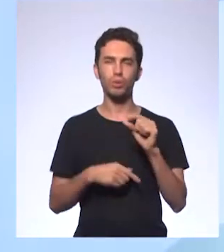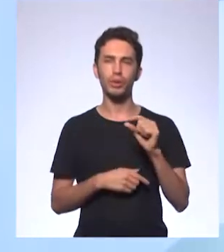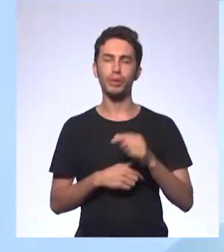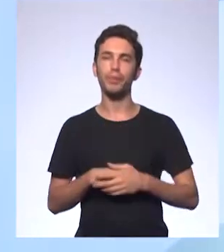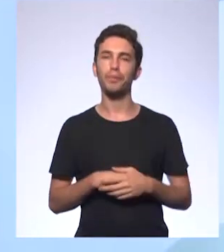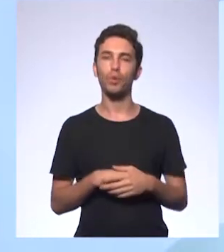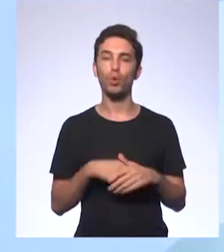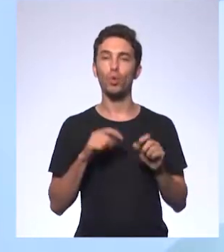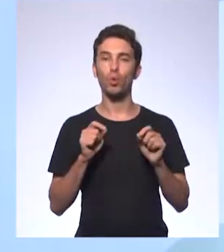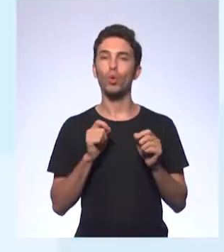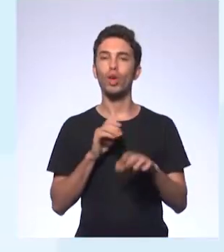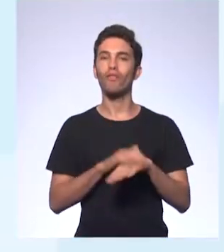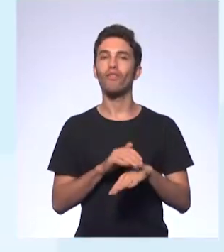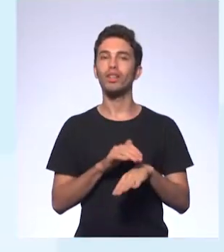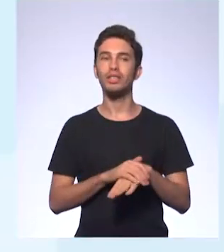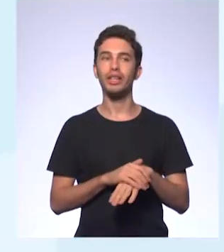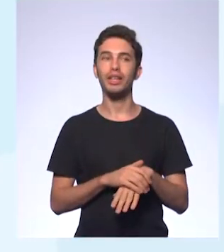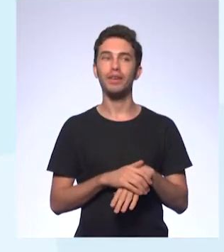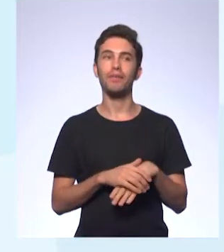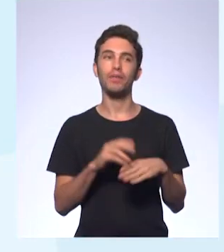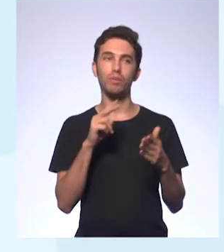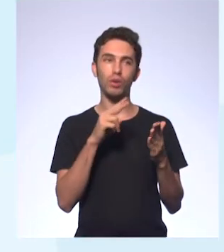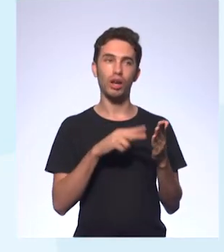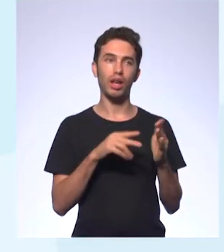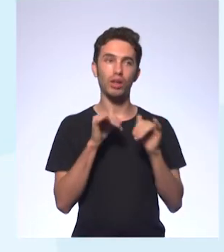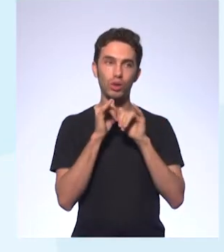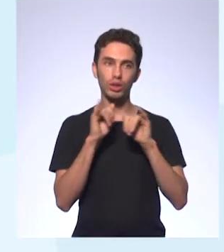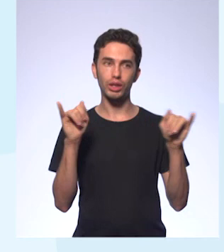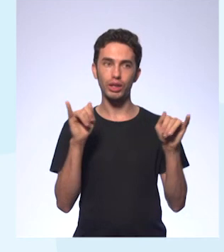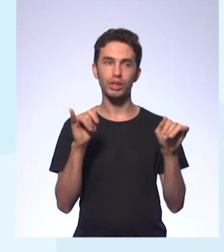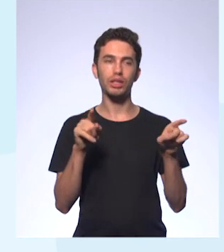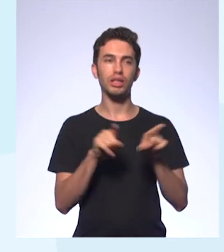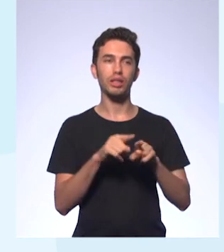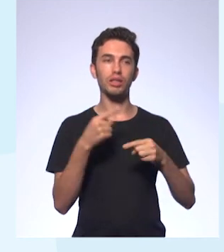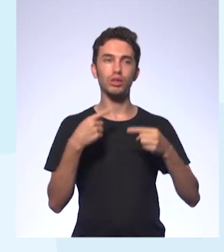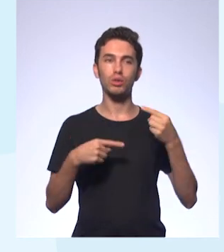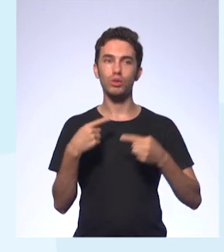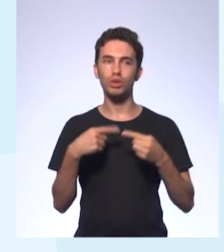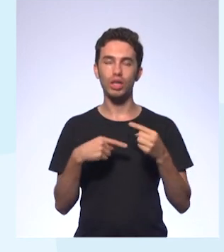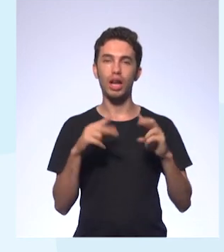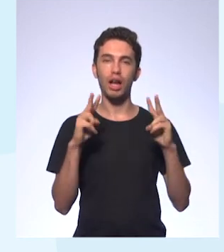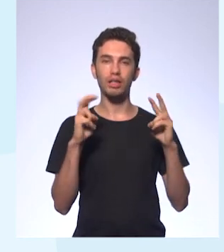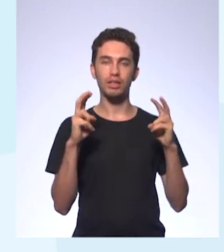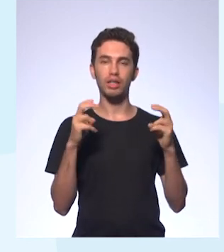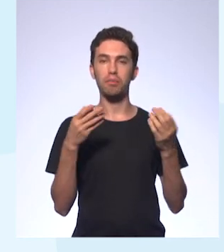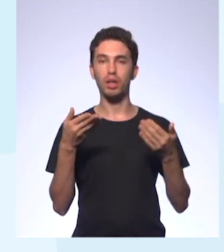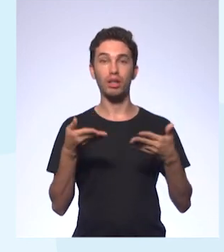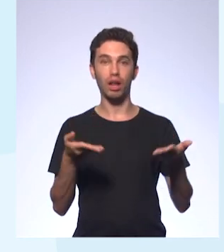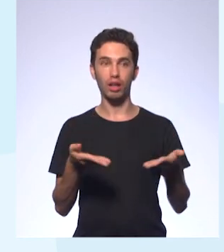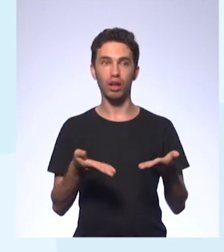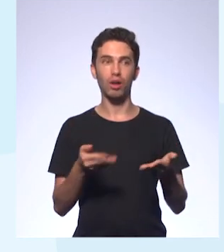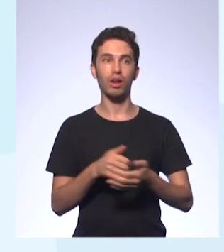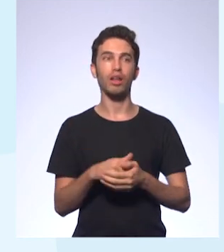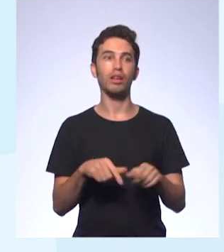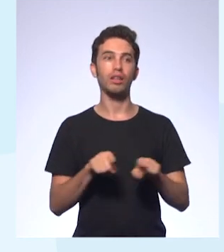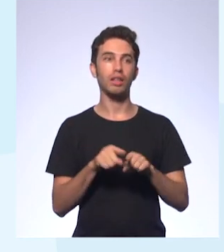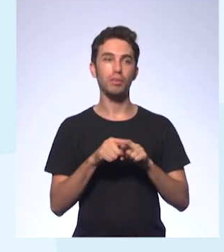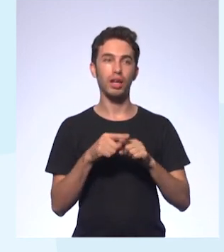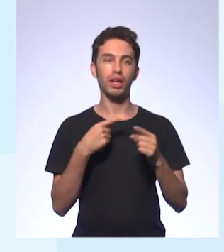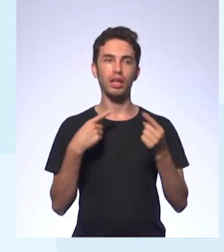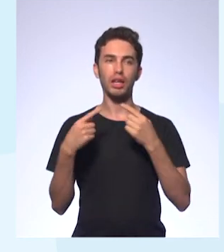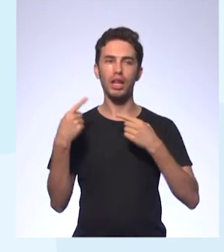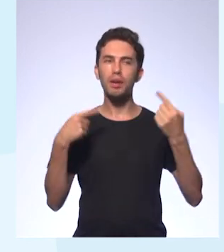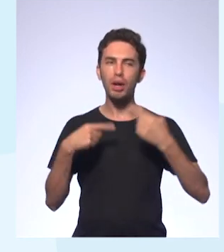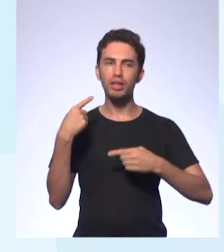O que faremos hoje? Nós vamos ler notícias, discutir assuntos da atualidade e debater